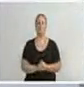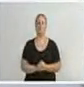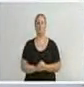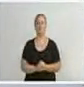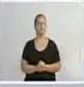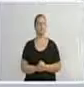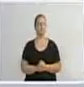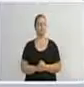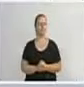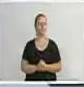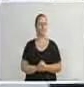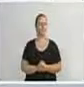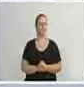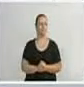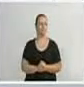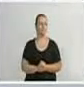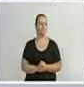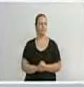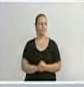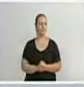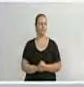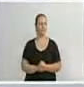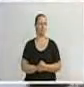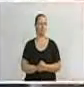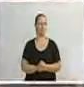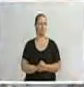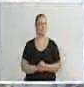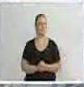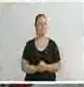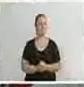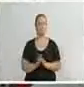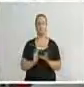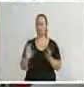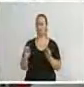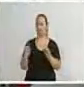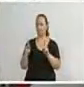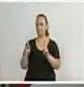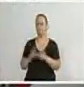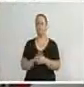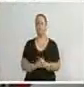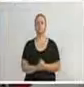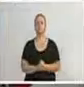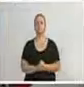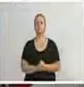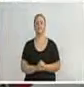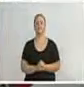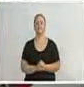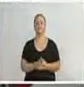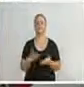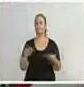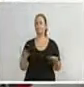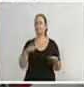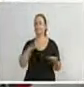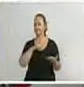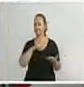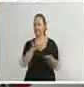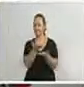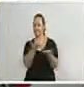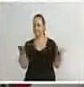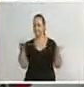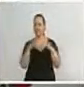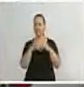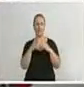Deu? Vou tirar. Não dá? Tudo bem. Então, aqui nós temos, para você que está nos acompanhando em casa,